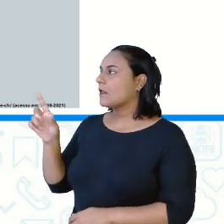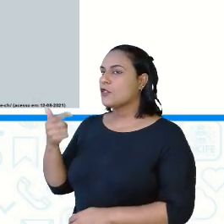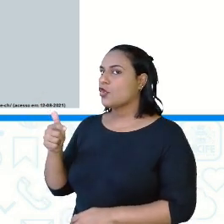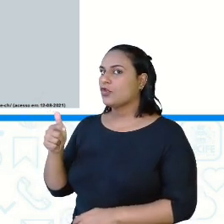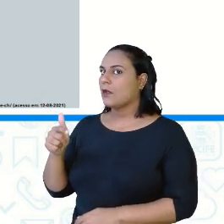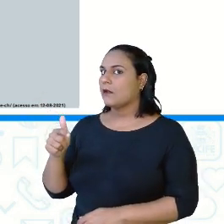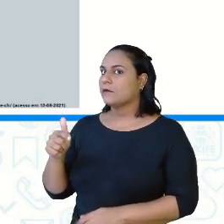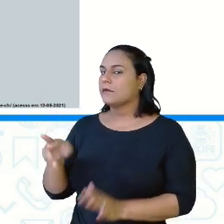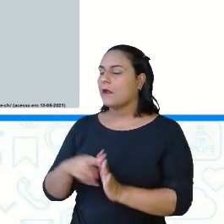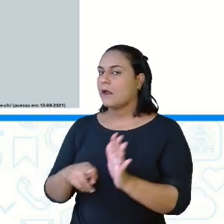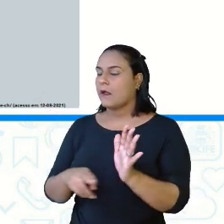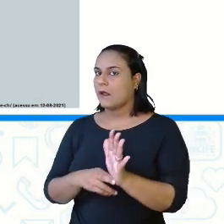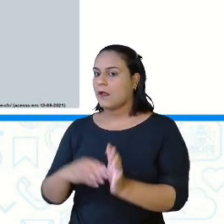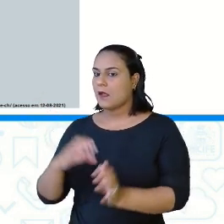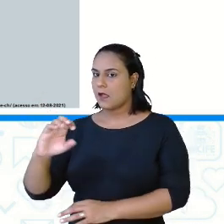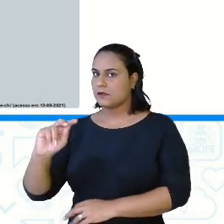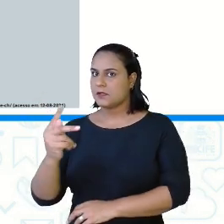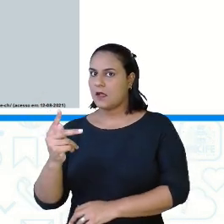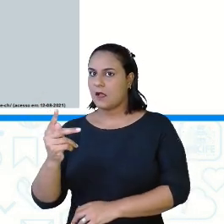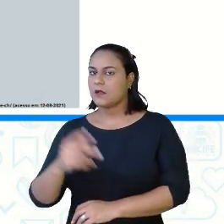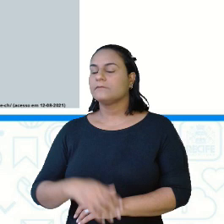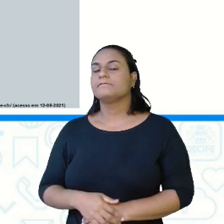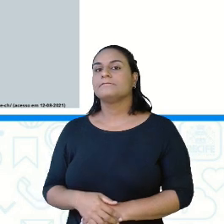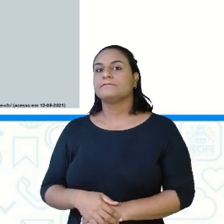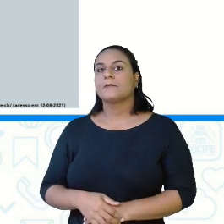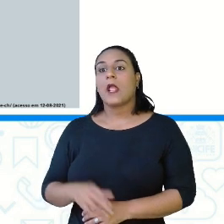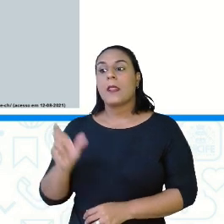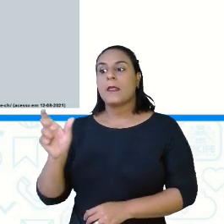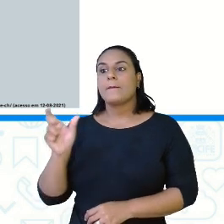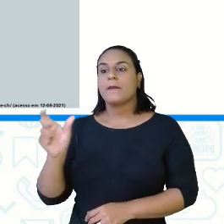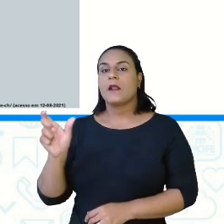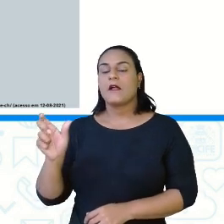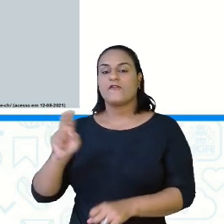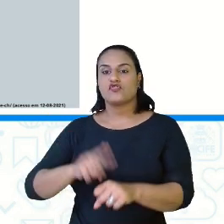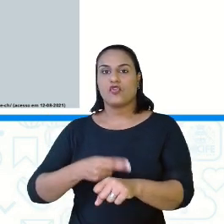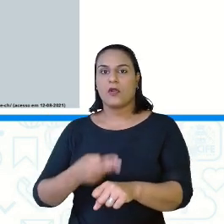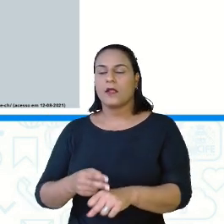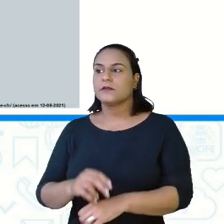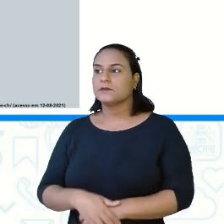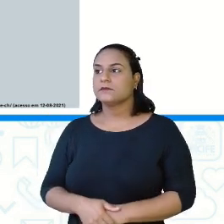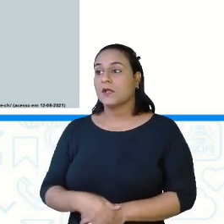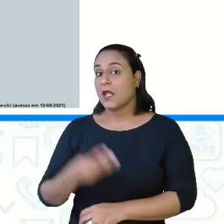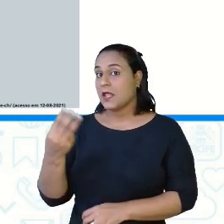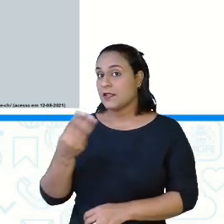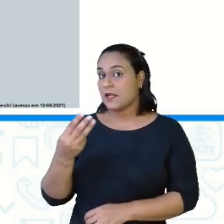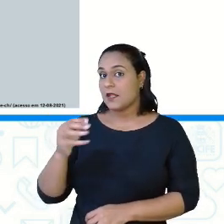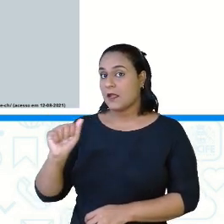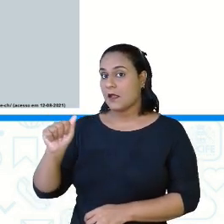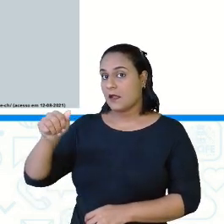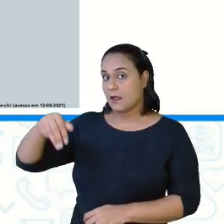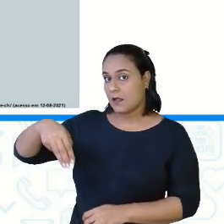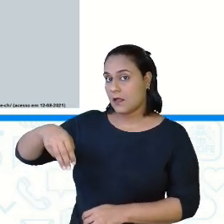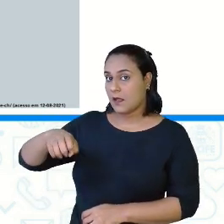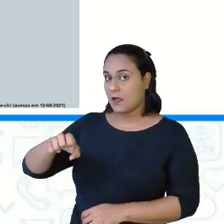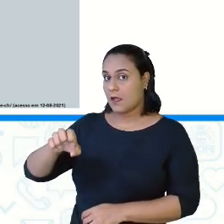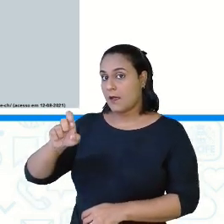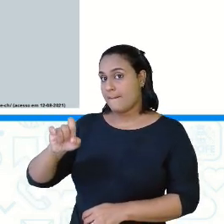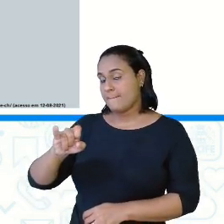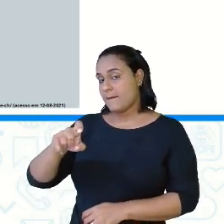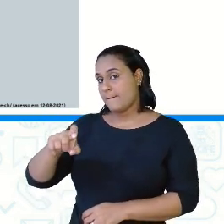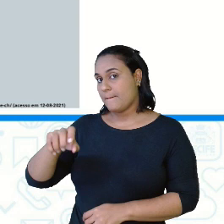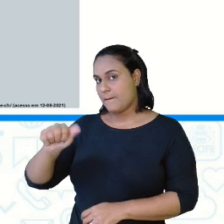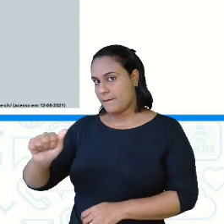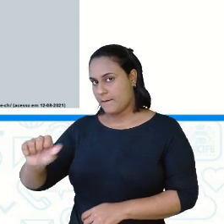regra, então eu vou grafar com CH. E aí a gente vem, 3 ameixas, ameixas com X, pelo que eu